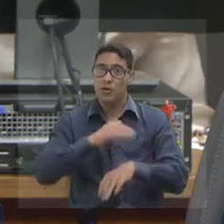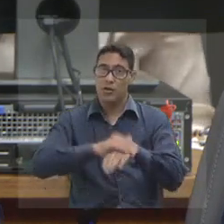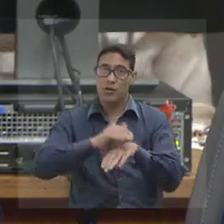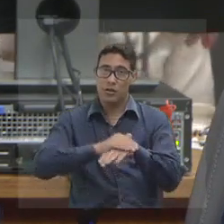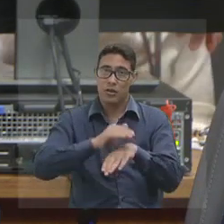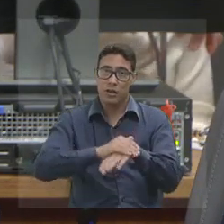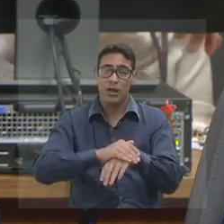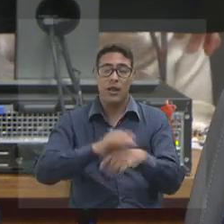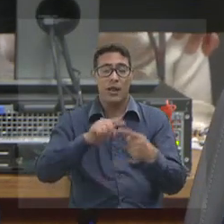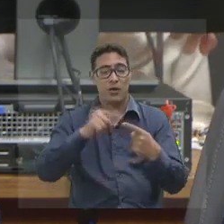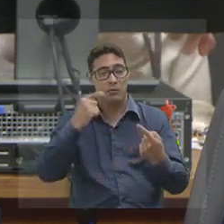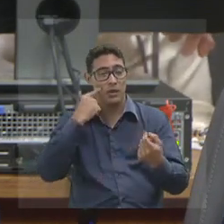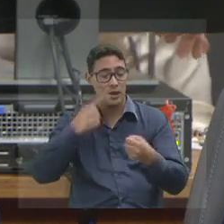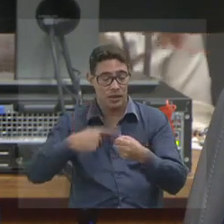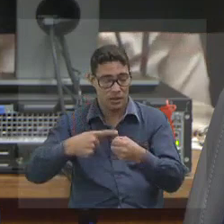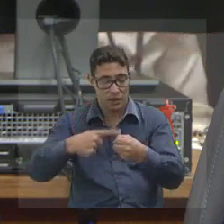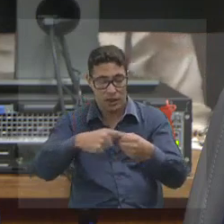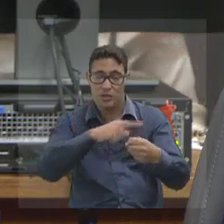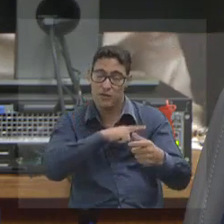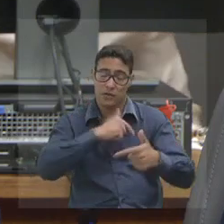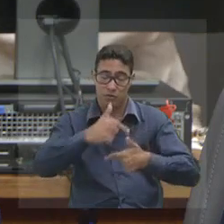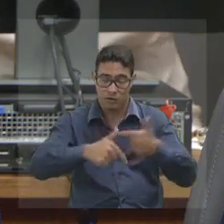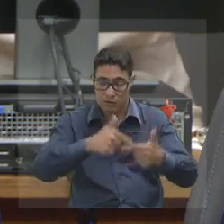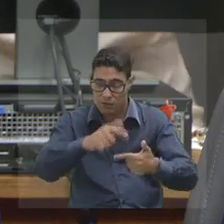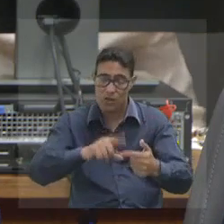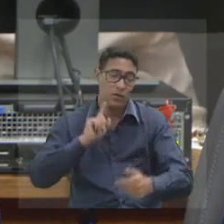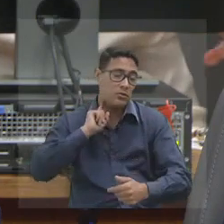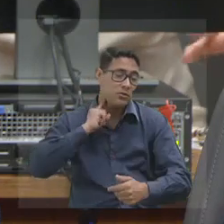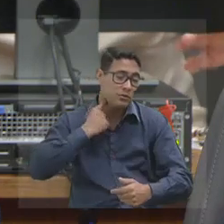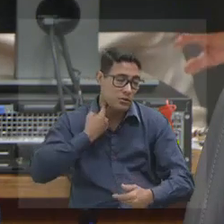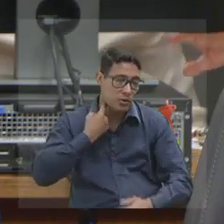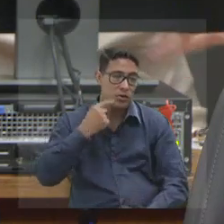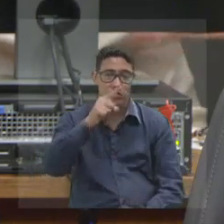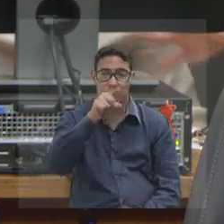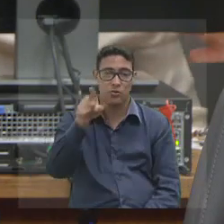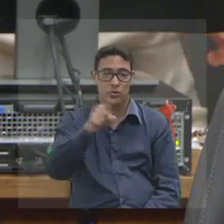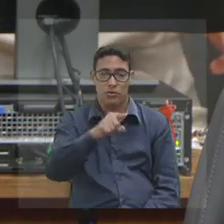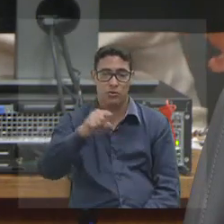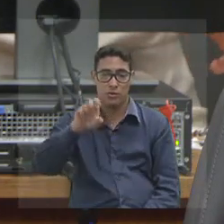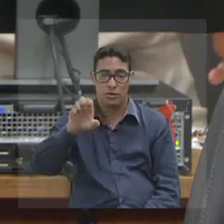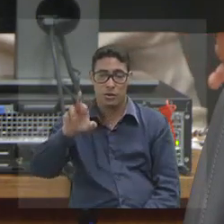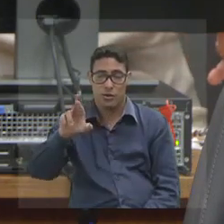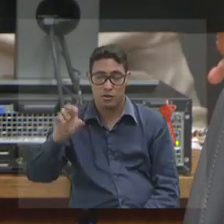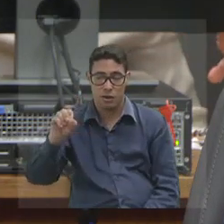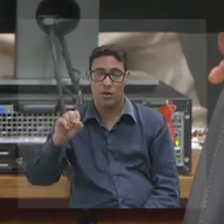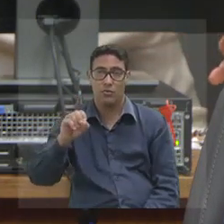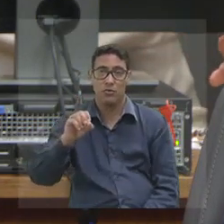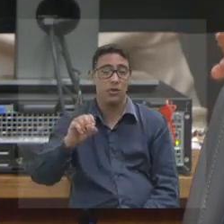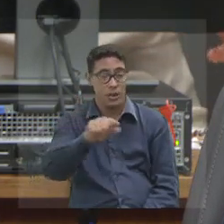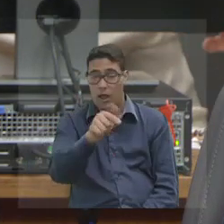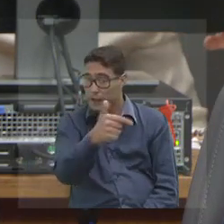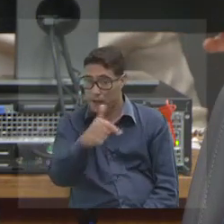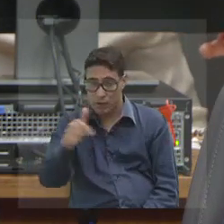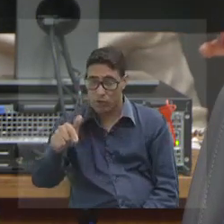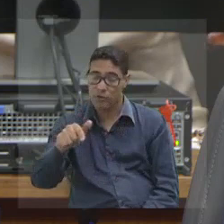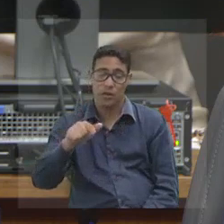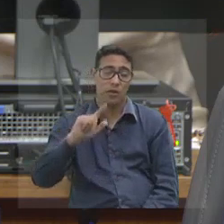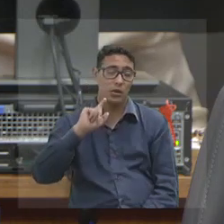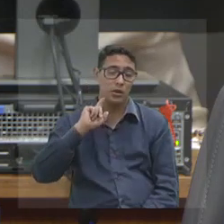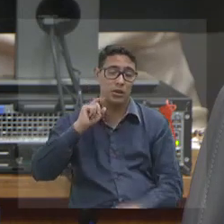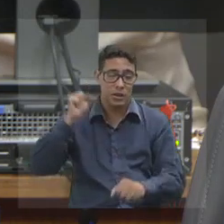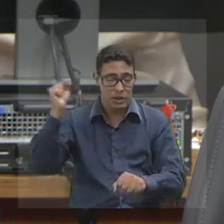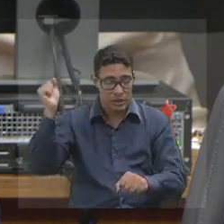Lixo Zero é impressionante né não existe aterro sanitário na cidade né ou